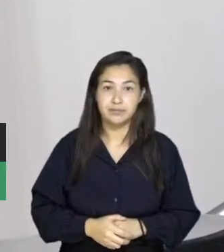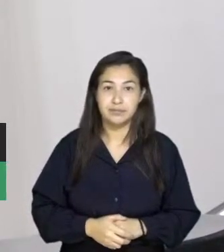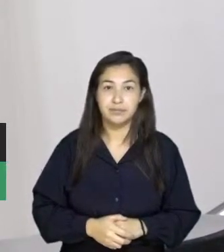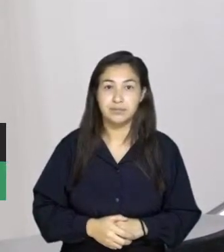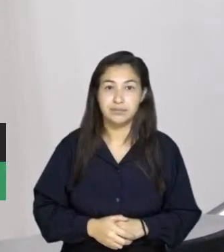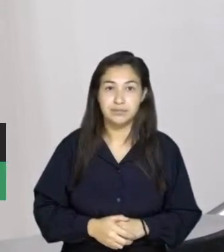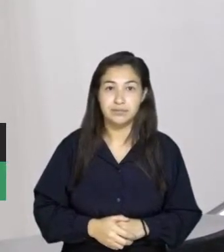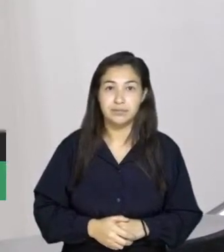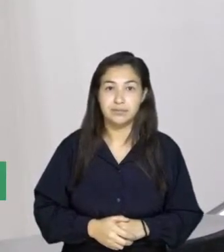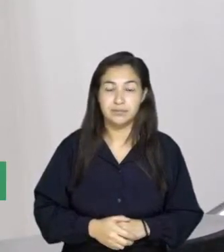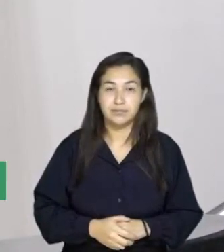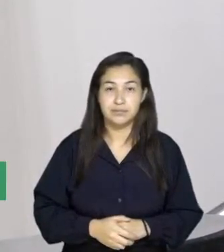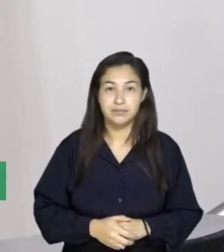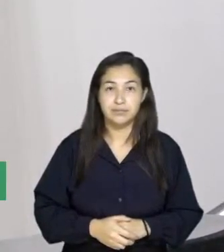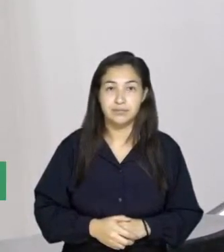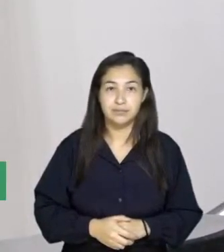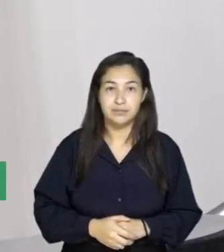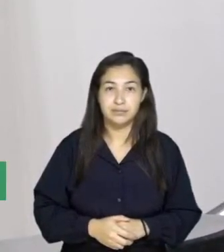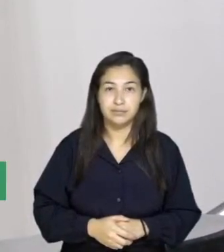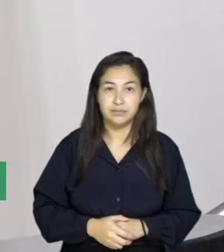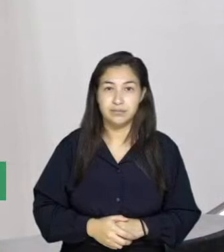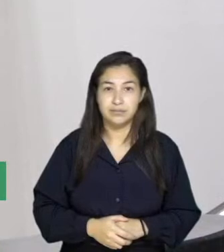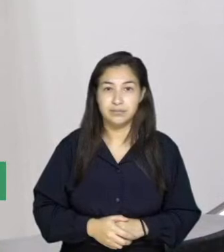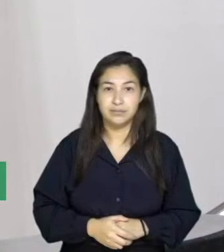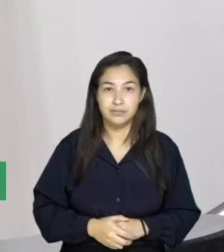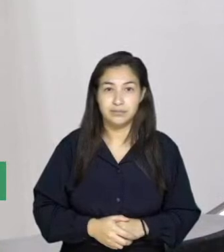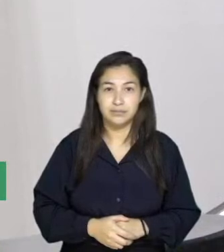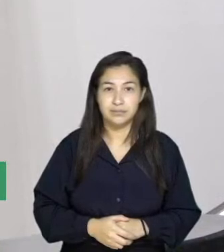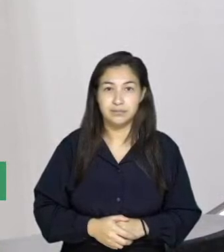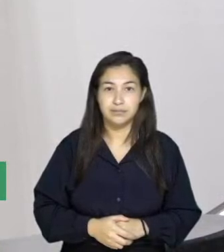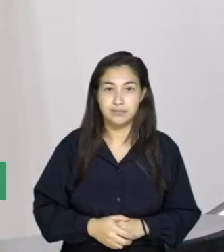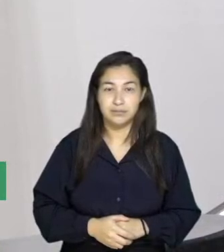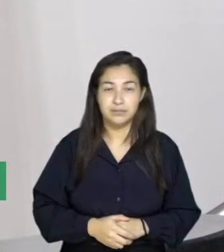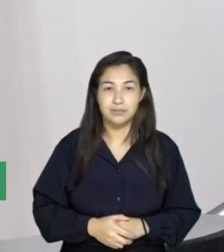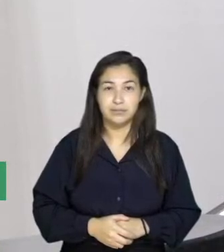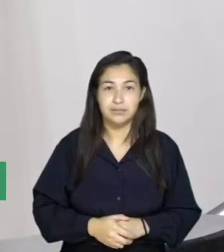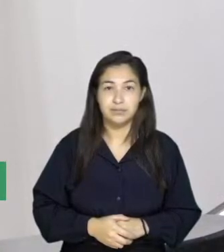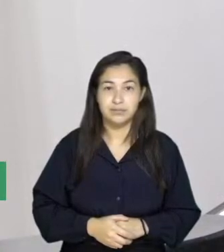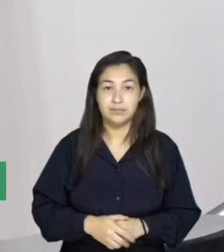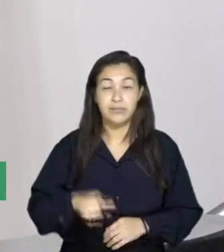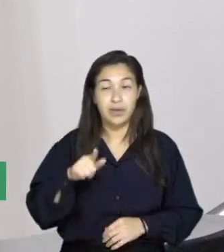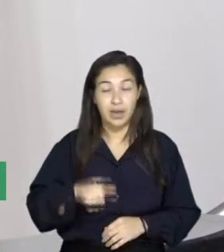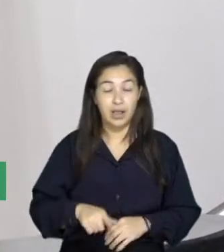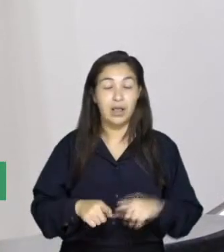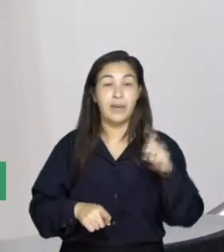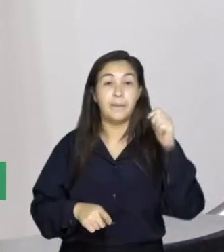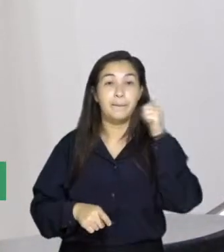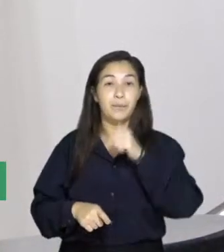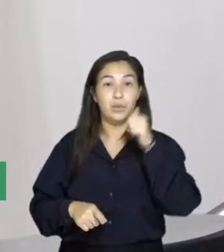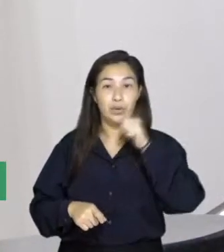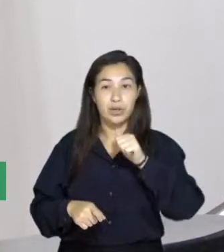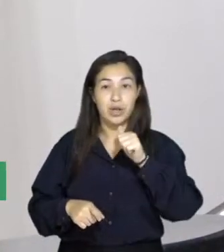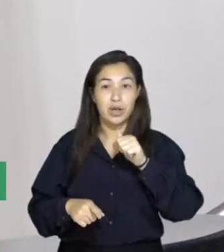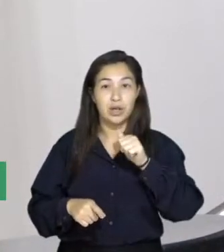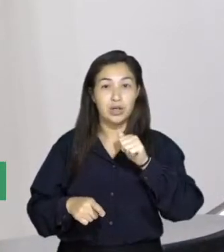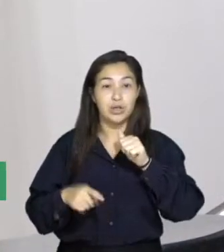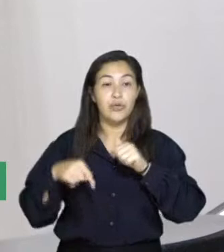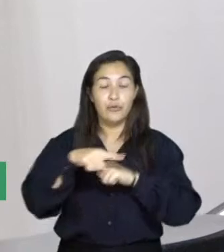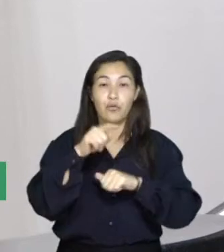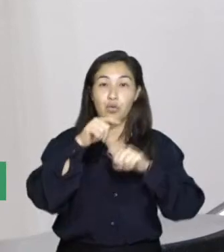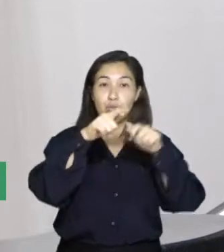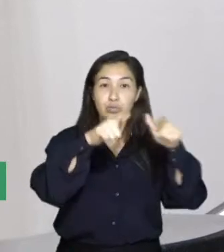Mais um minuto. Obrigada. As mulheres que foram à Brasília e, ao serem